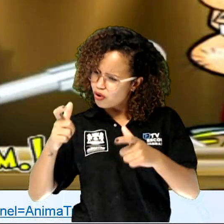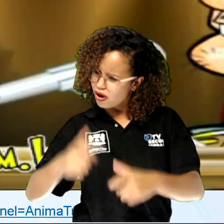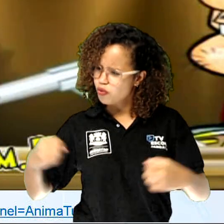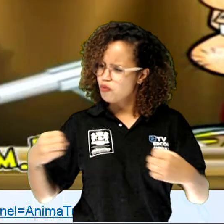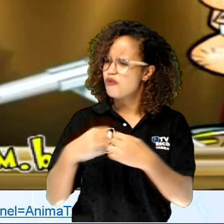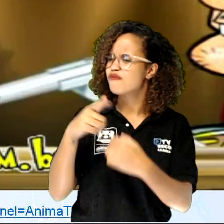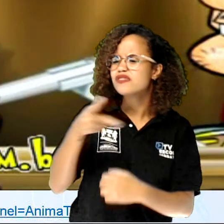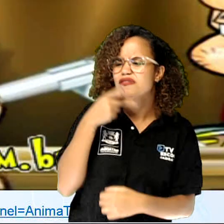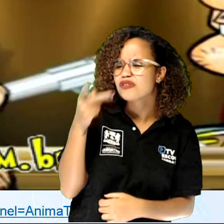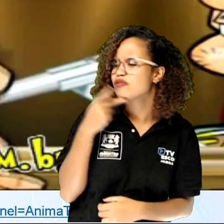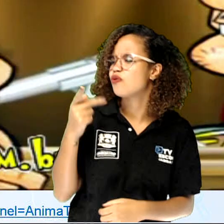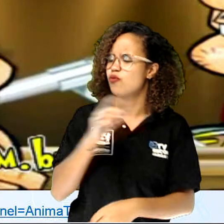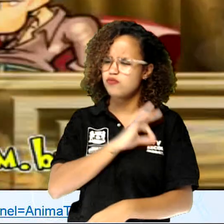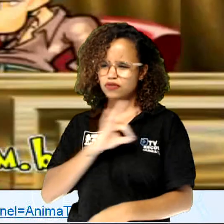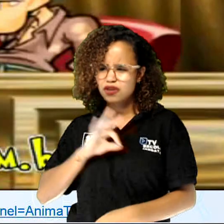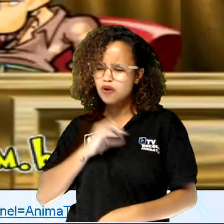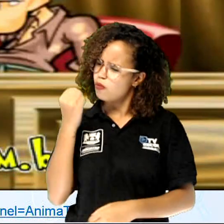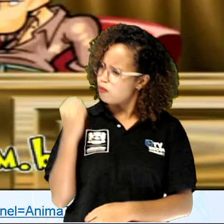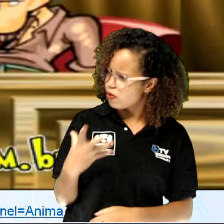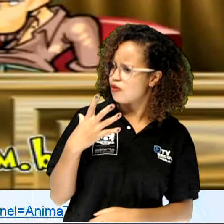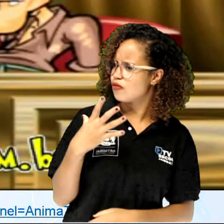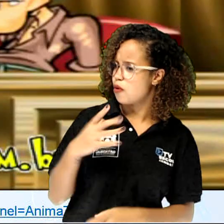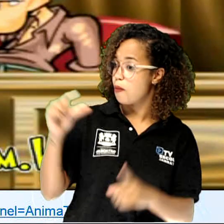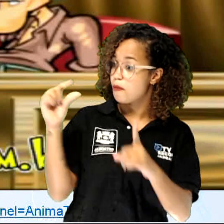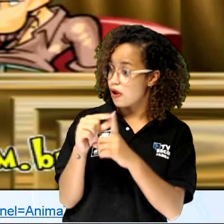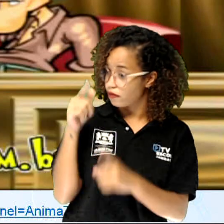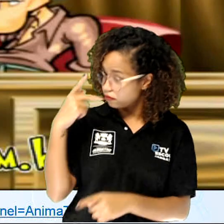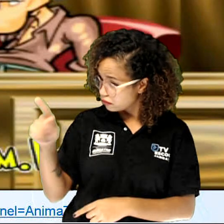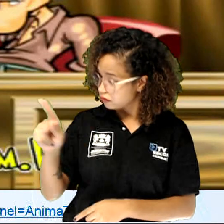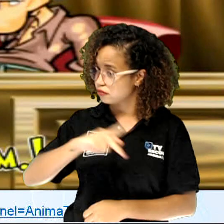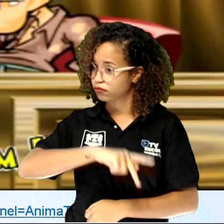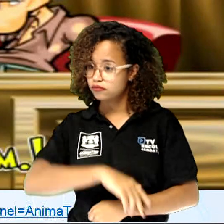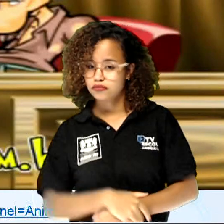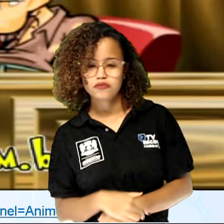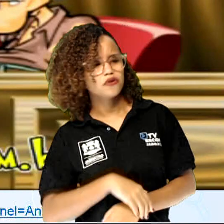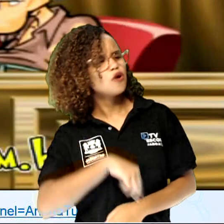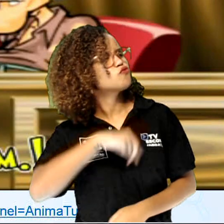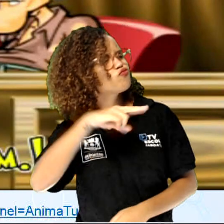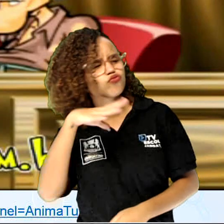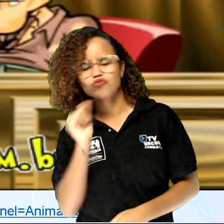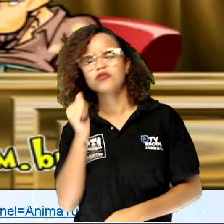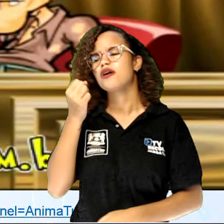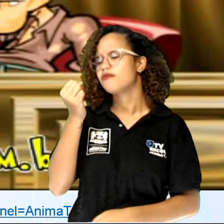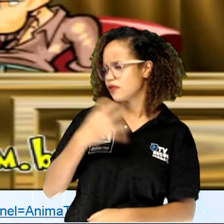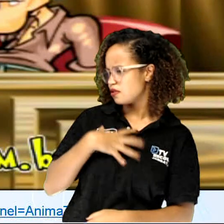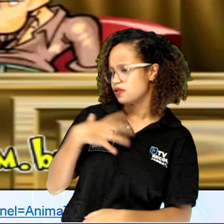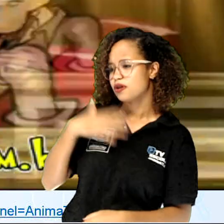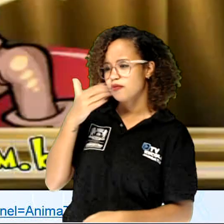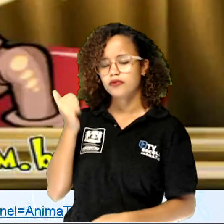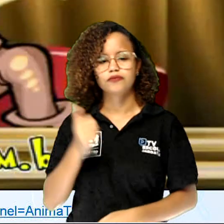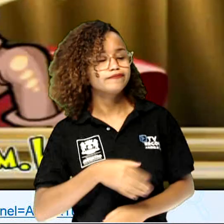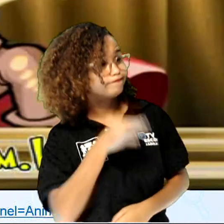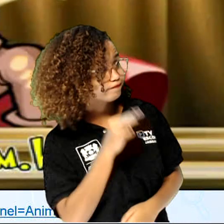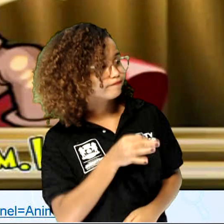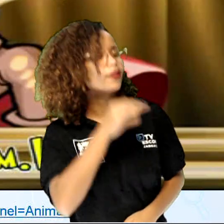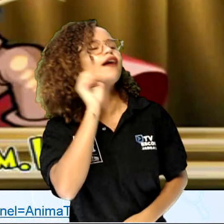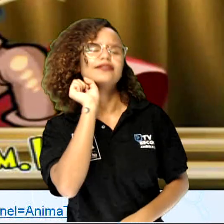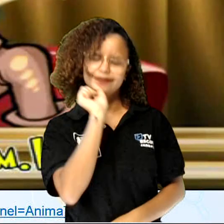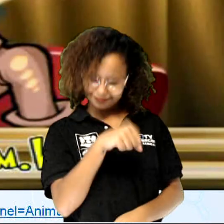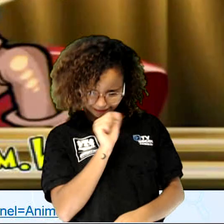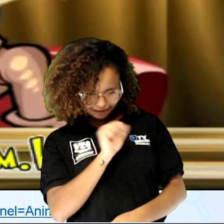não declarou ao policial que estava bem? Palavras do senhor. Nunca me senti tão bem em minha vida, correto? Disse